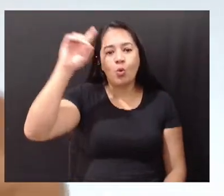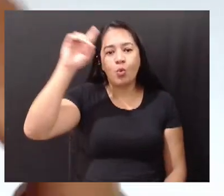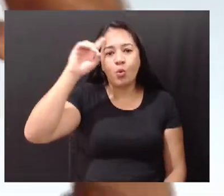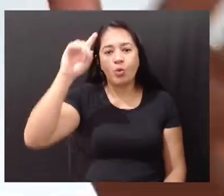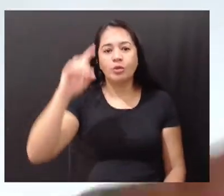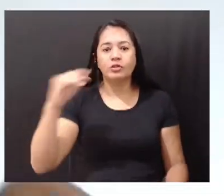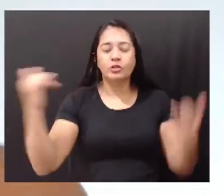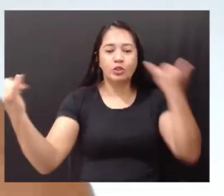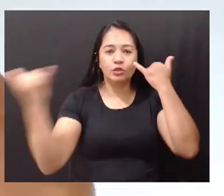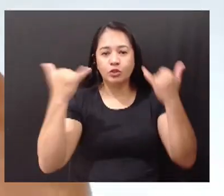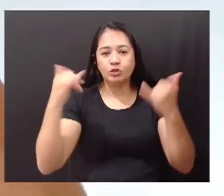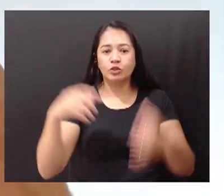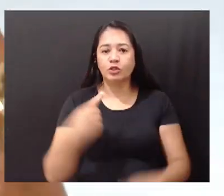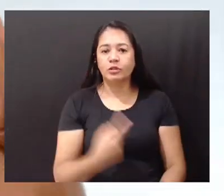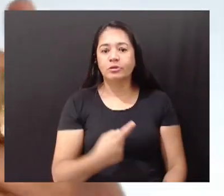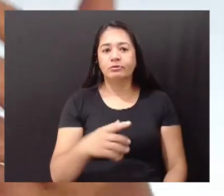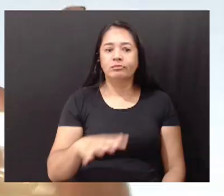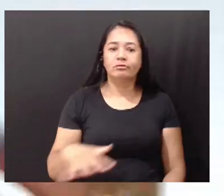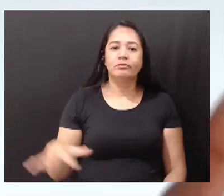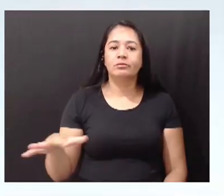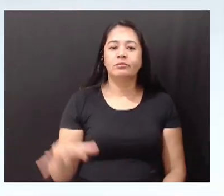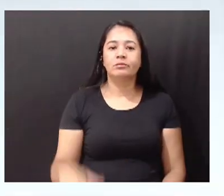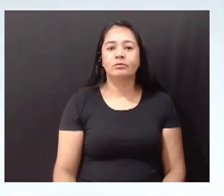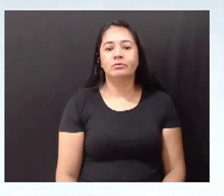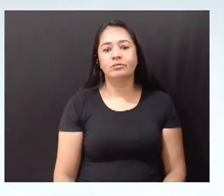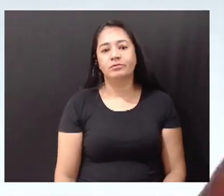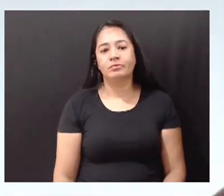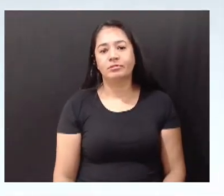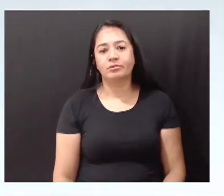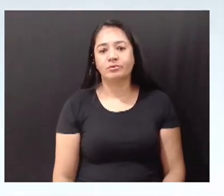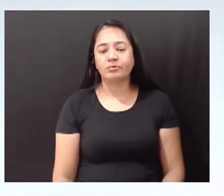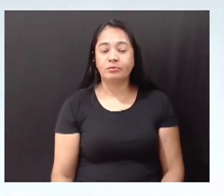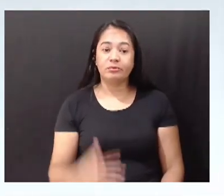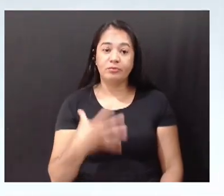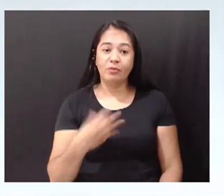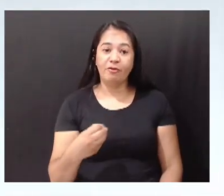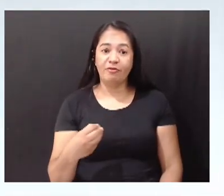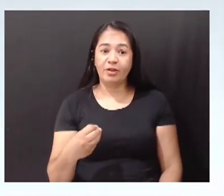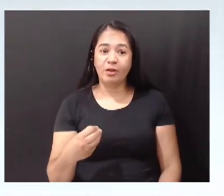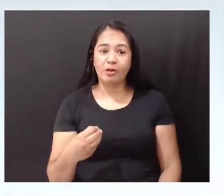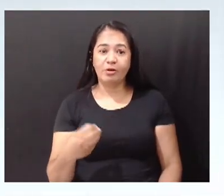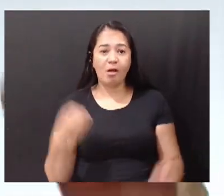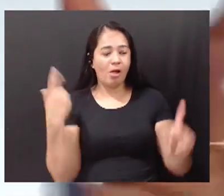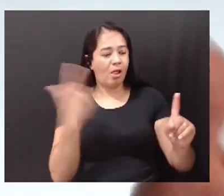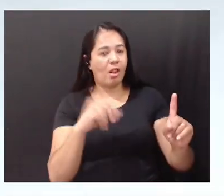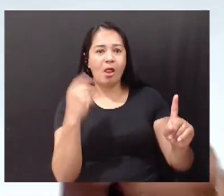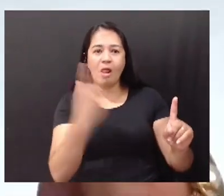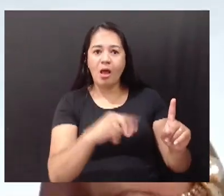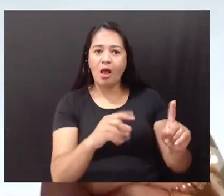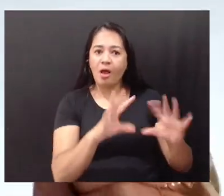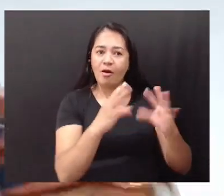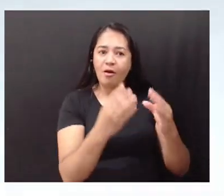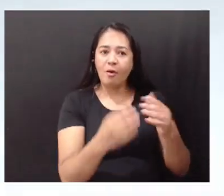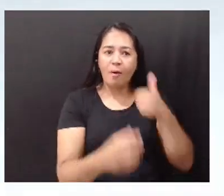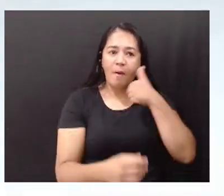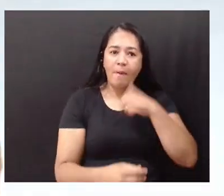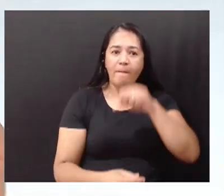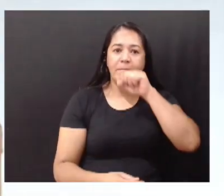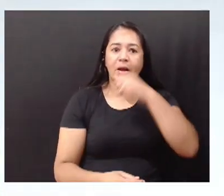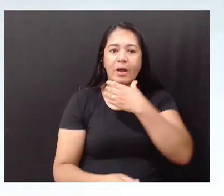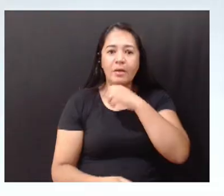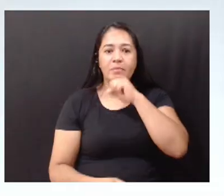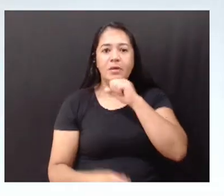nosso redor, nas televisões, dos filhos agredindo os pais muito precocemente, 10 anos, 12 anos, porque